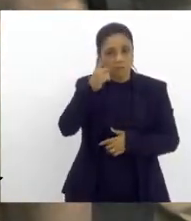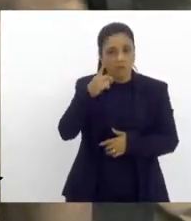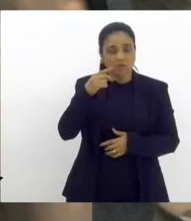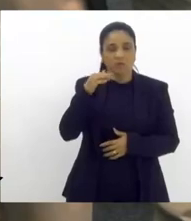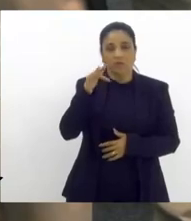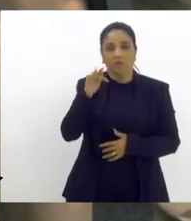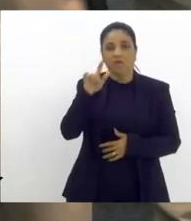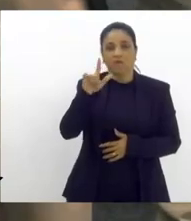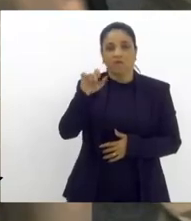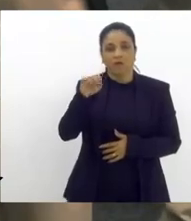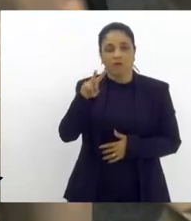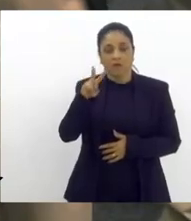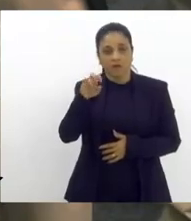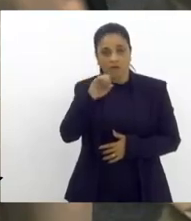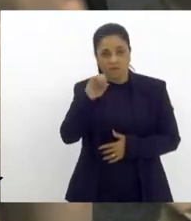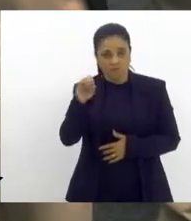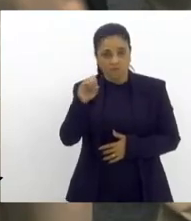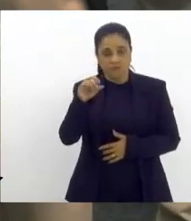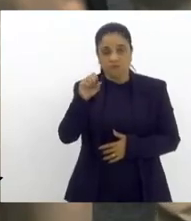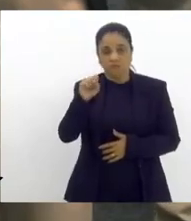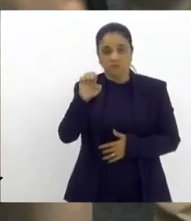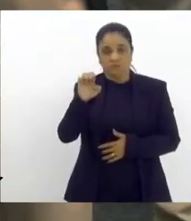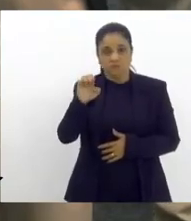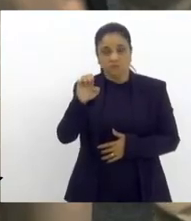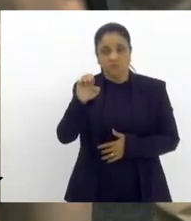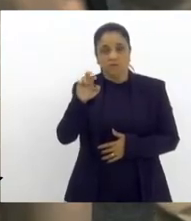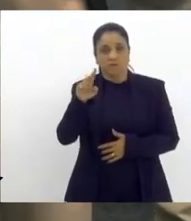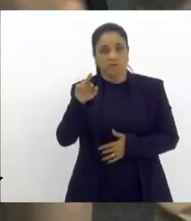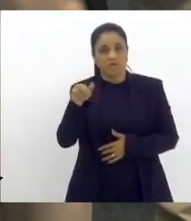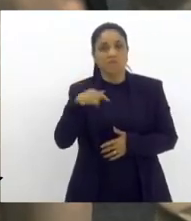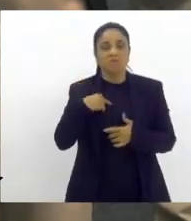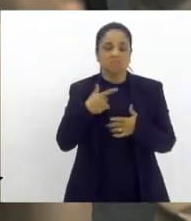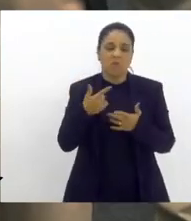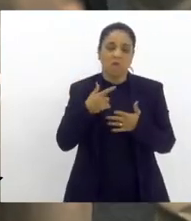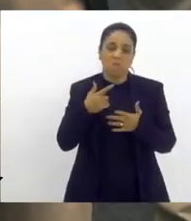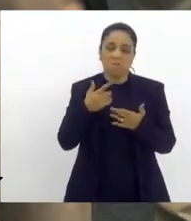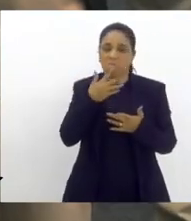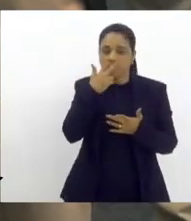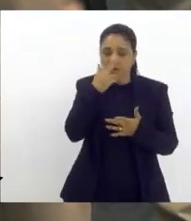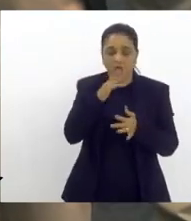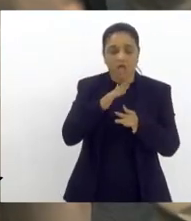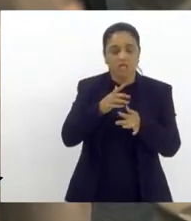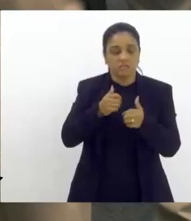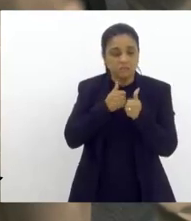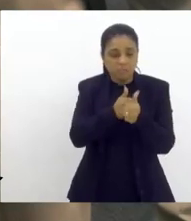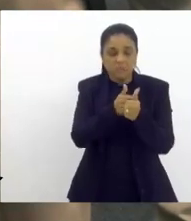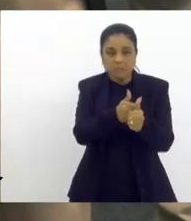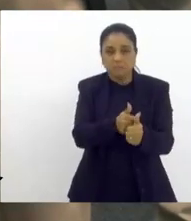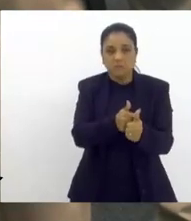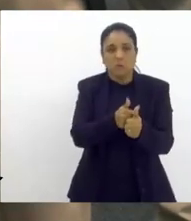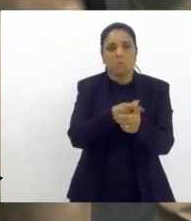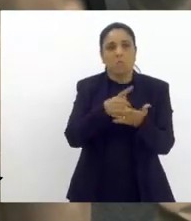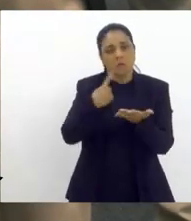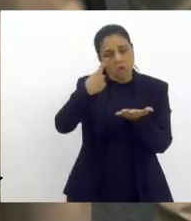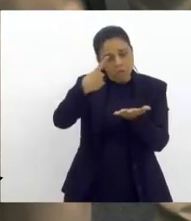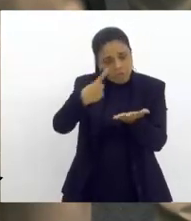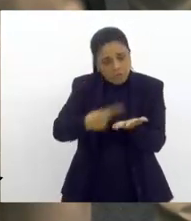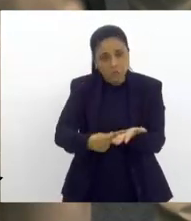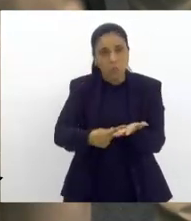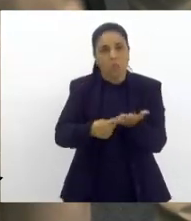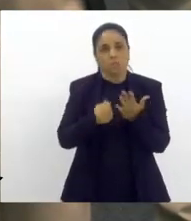perseguição doentia e esvaziada fica de fato alguém que tá comprometido senhora Presidente